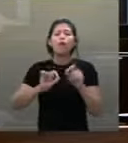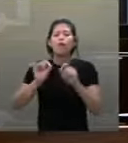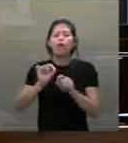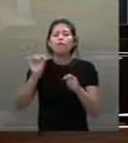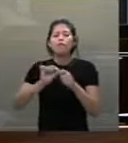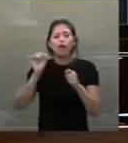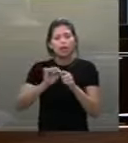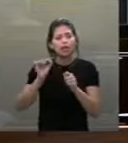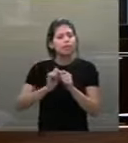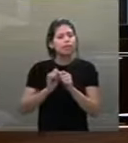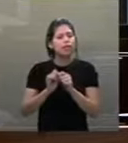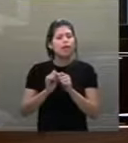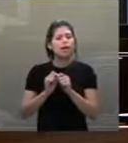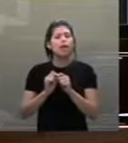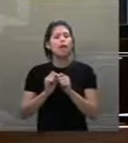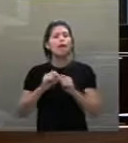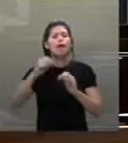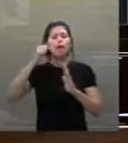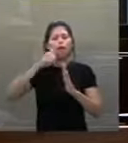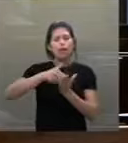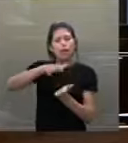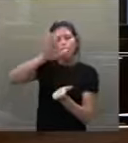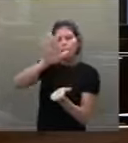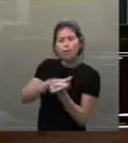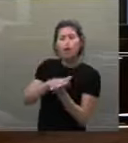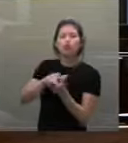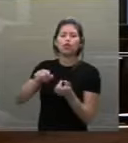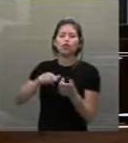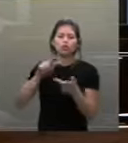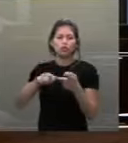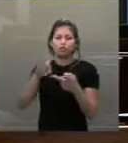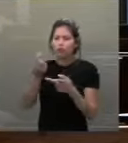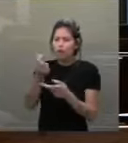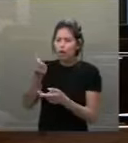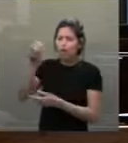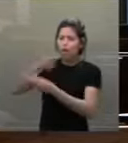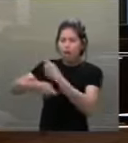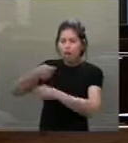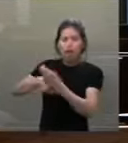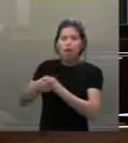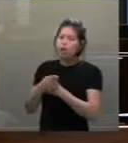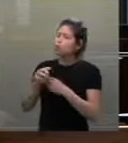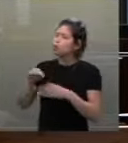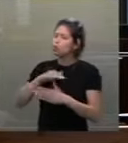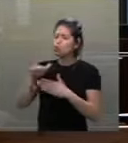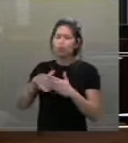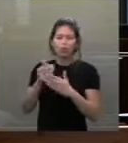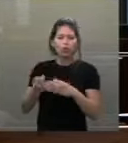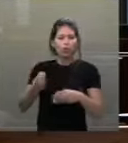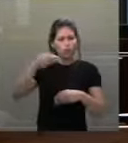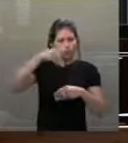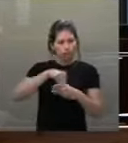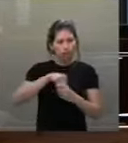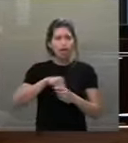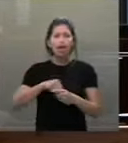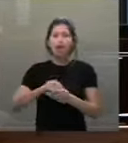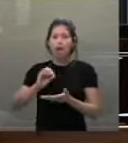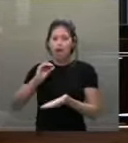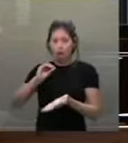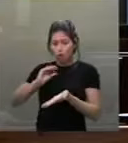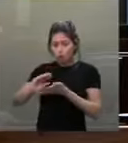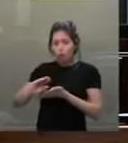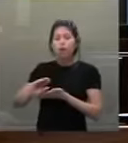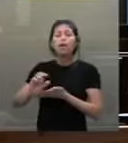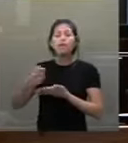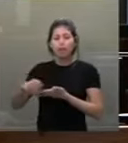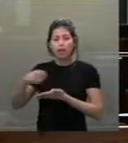mais, impostos, percentuais de preço, é acessório a esta conta de estabilização, porque a conta de estabilização mexe